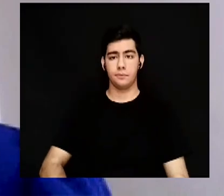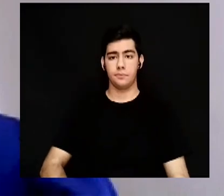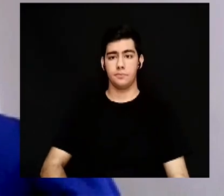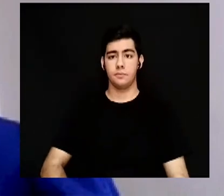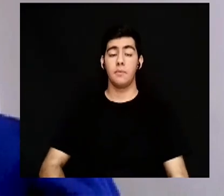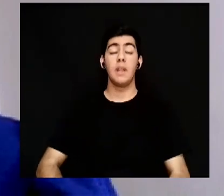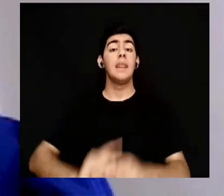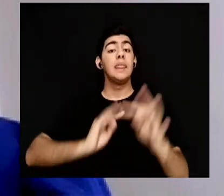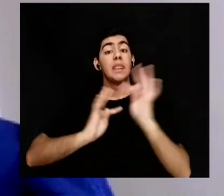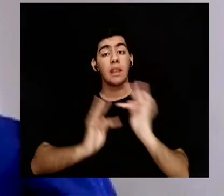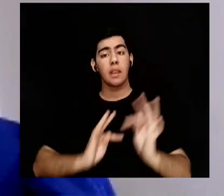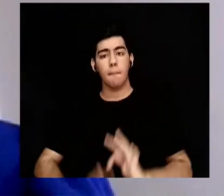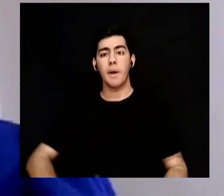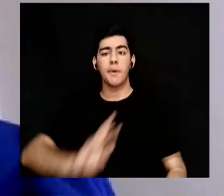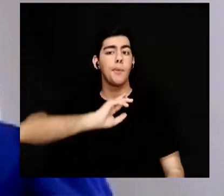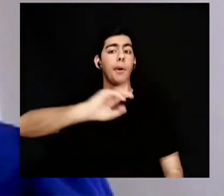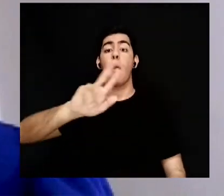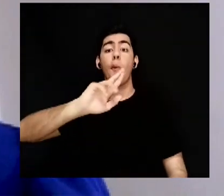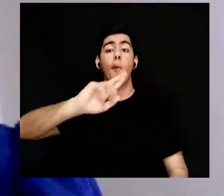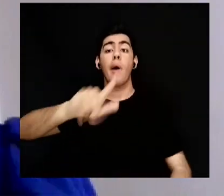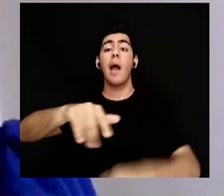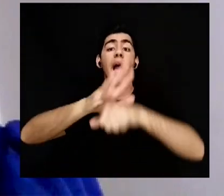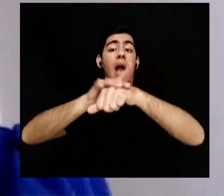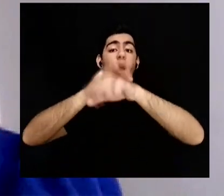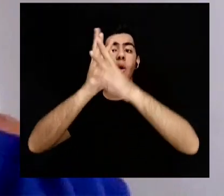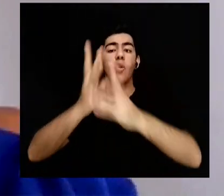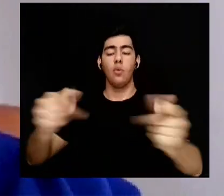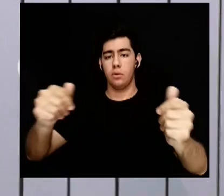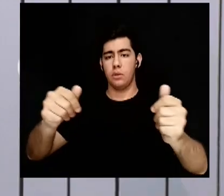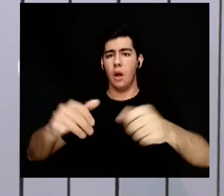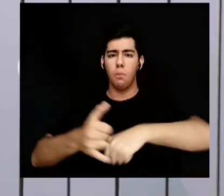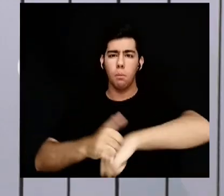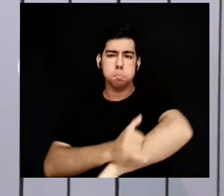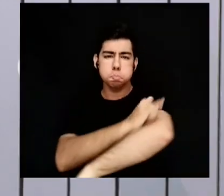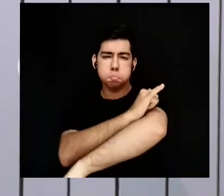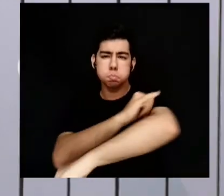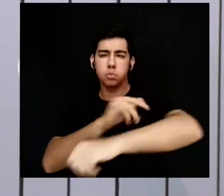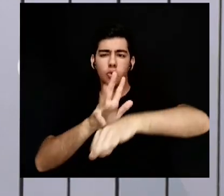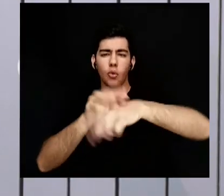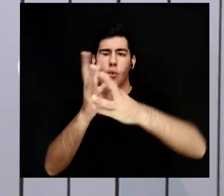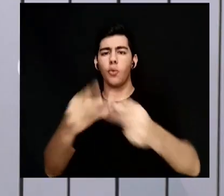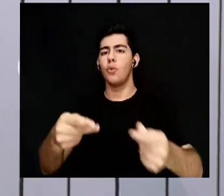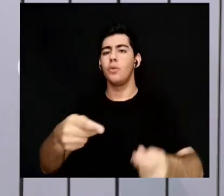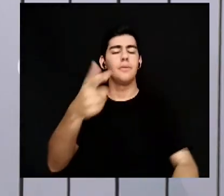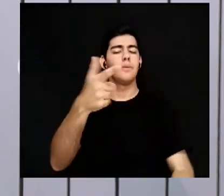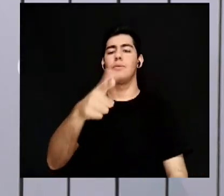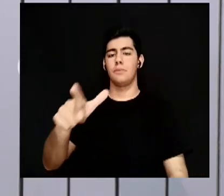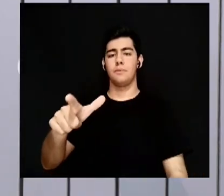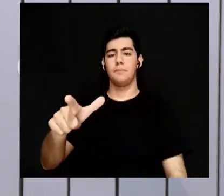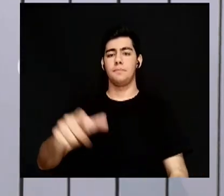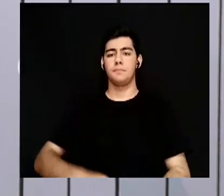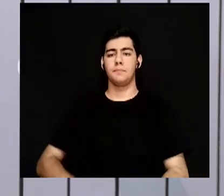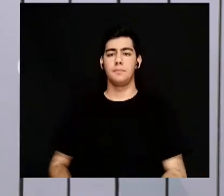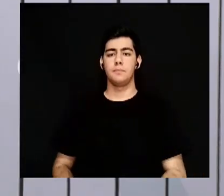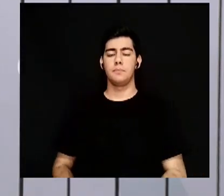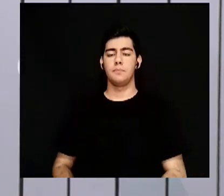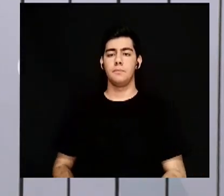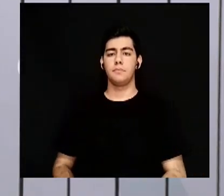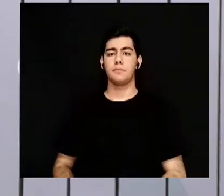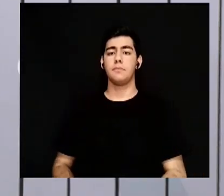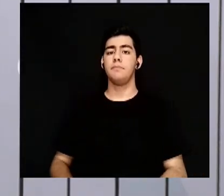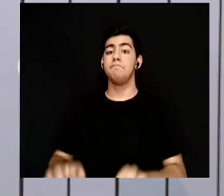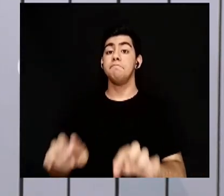obesidade. Obesidade não existe cura. Excelente, doutora. Agora, a gente consegue